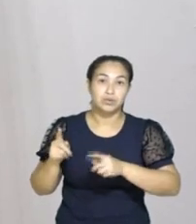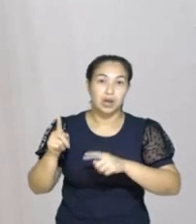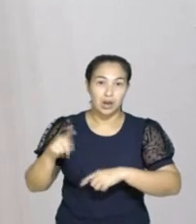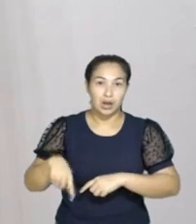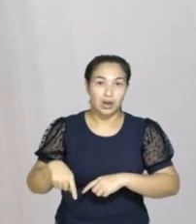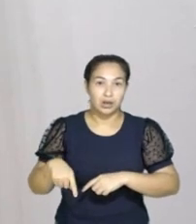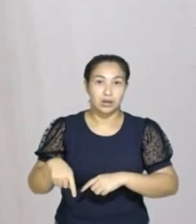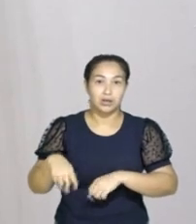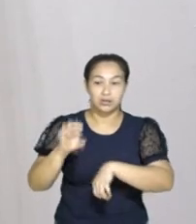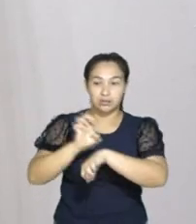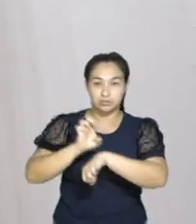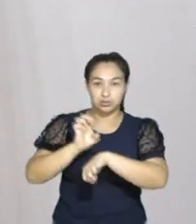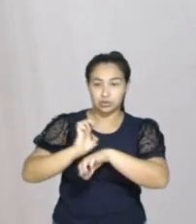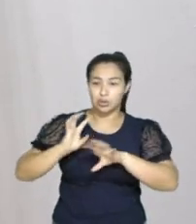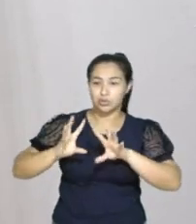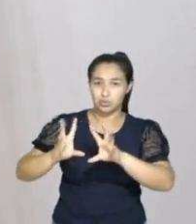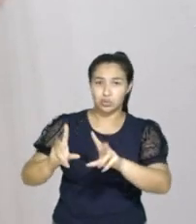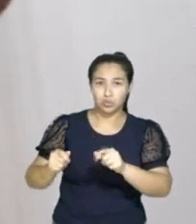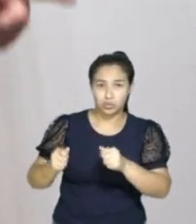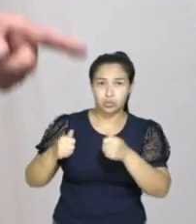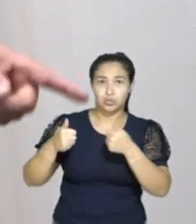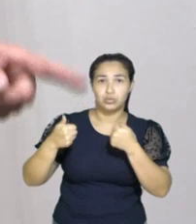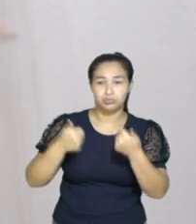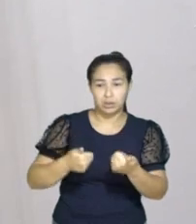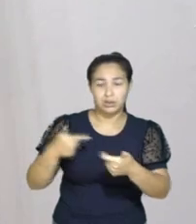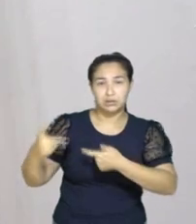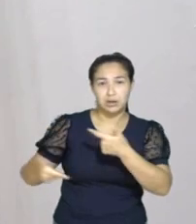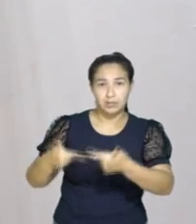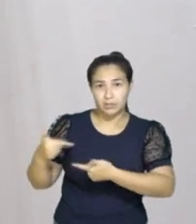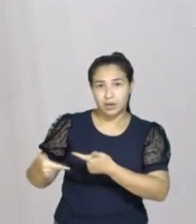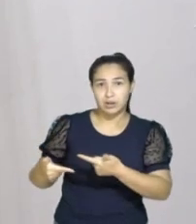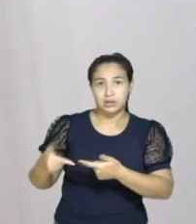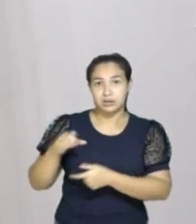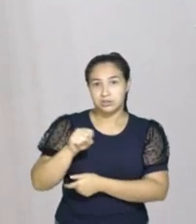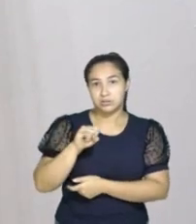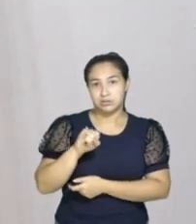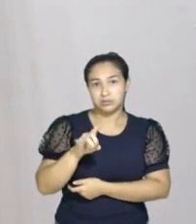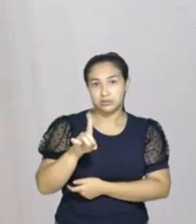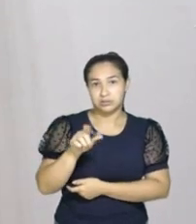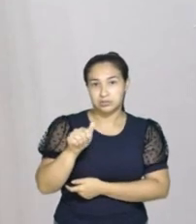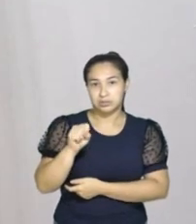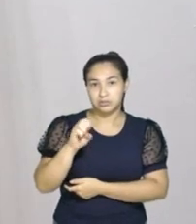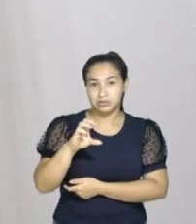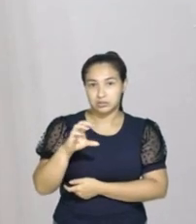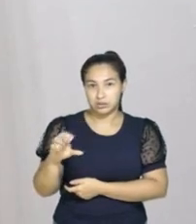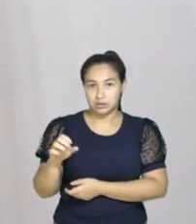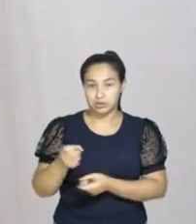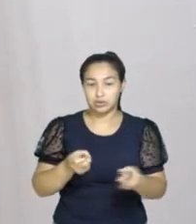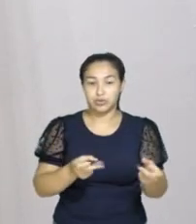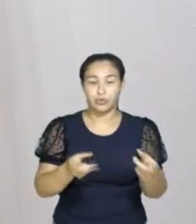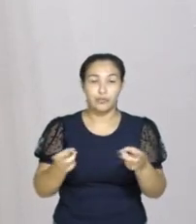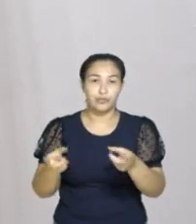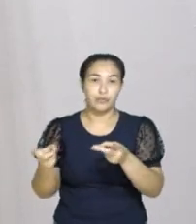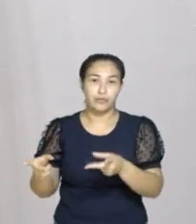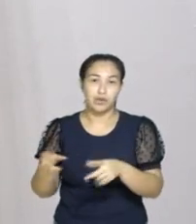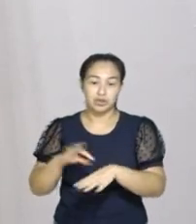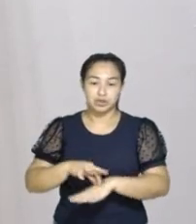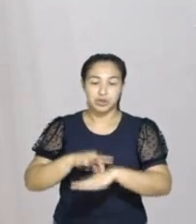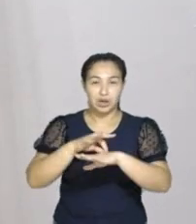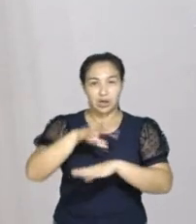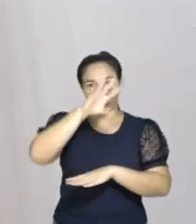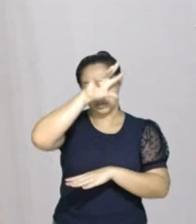estado funcionar a cidade para poder vender é a nossa carne nosso frango nosso peixe com qualidade